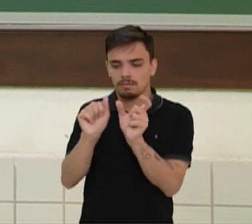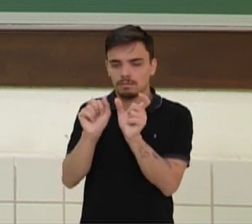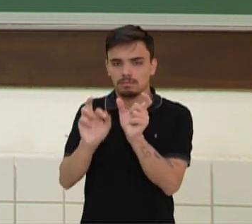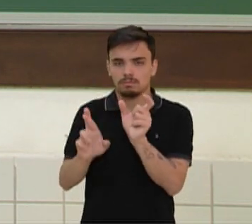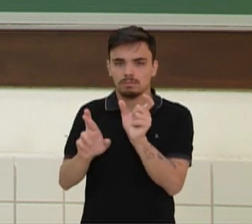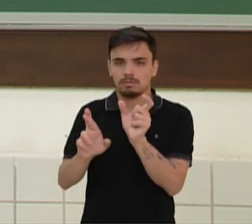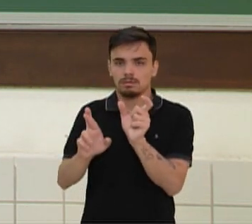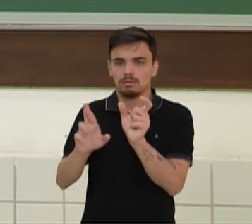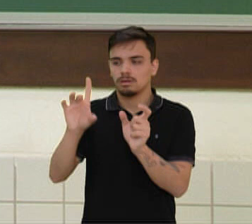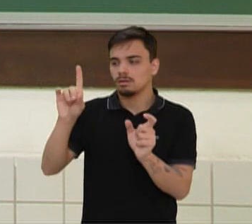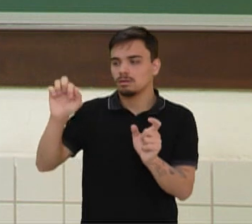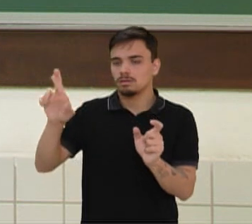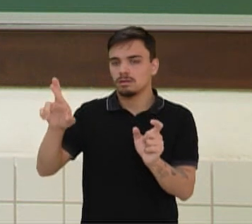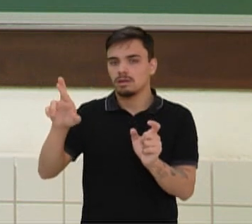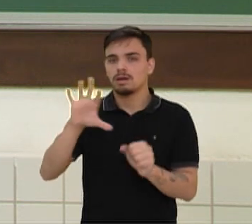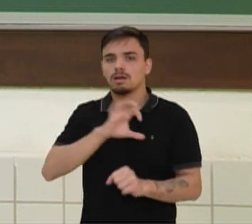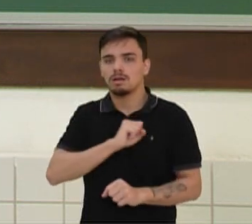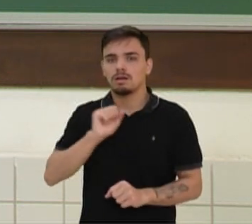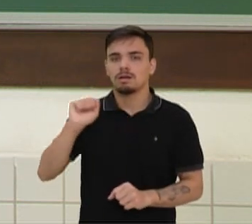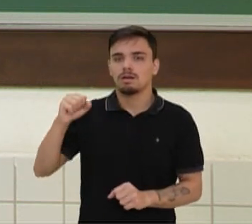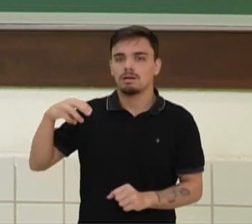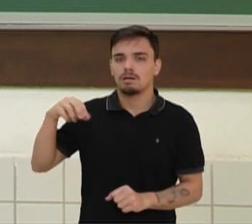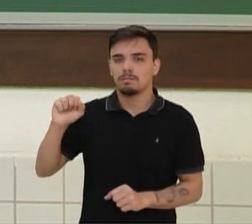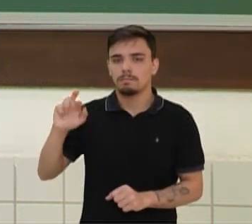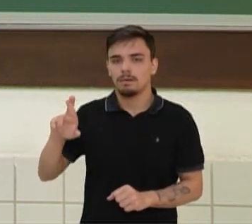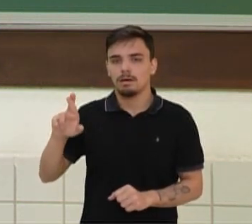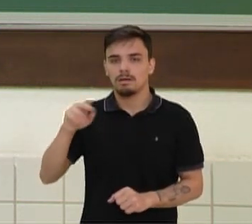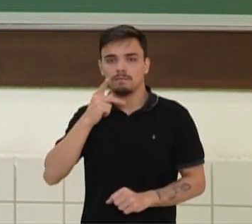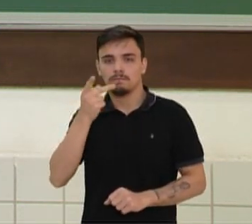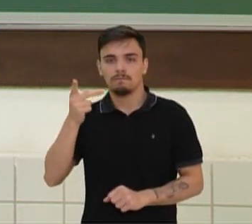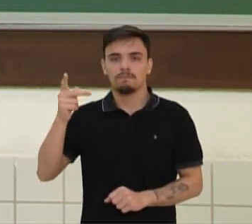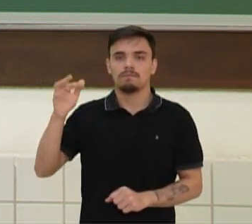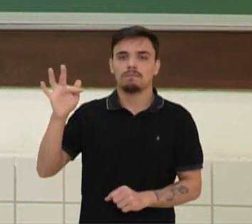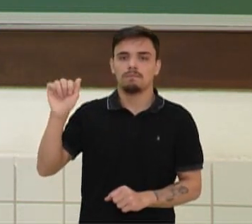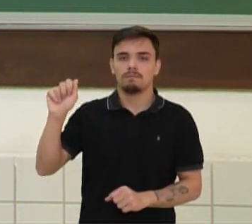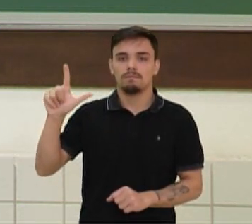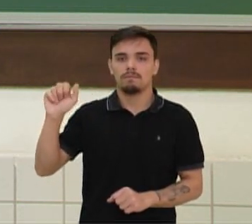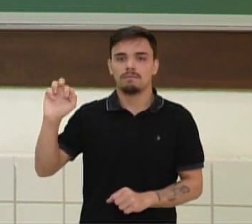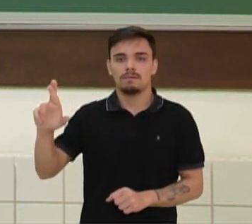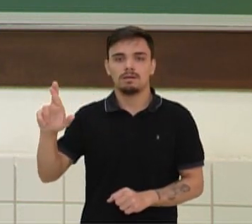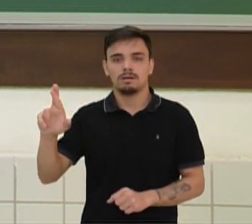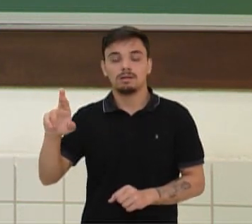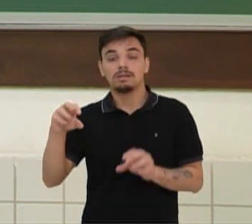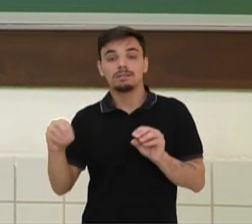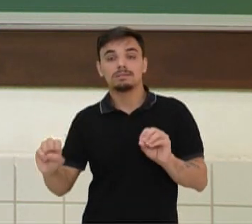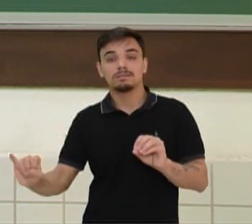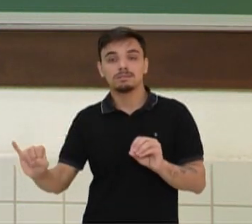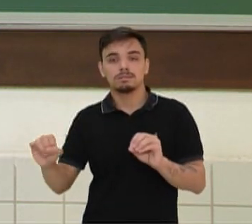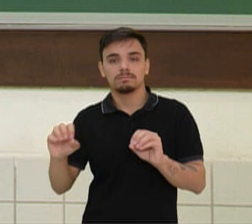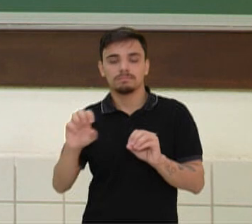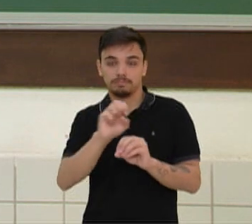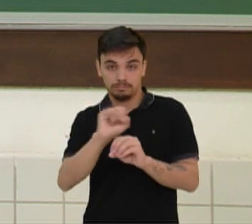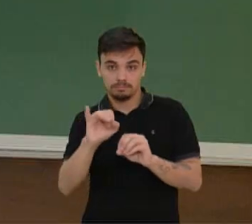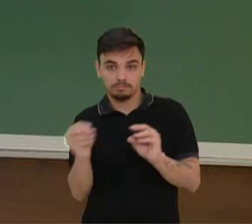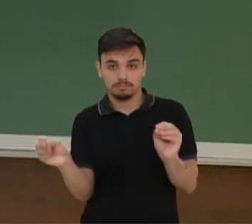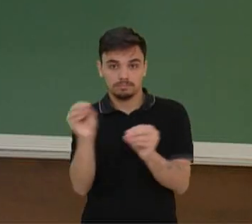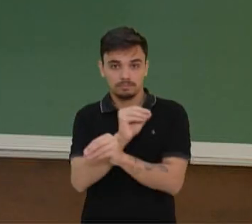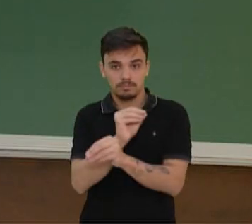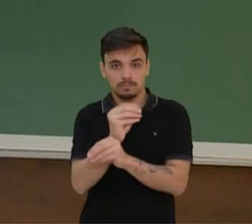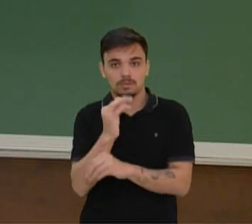Que é andar, amar, falar. Veja, se eu vou passá-las, né, para um futuro, vai ser